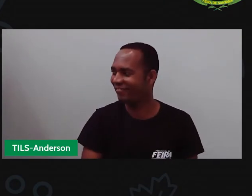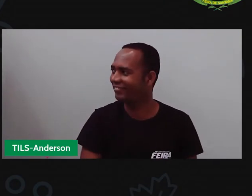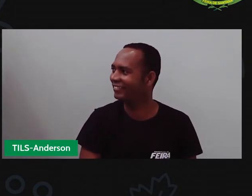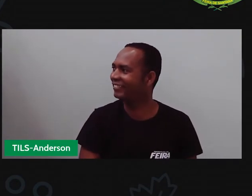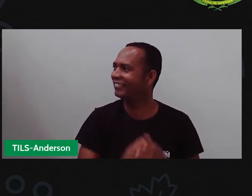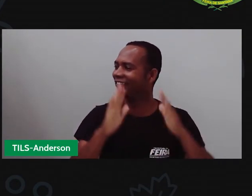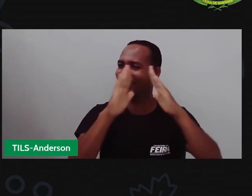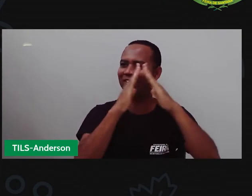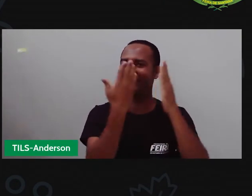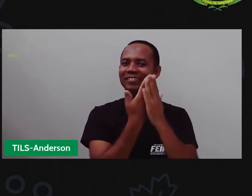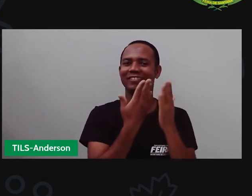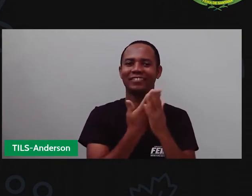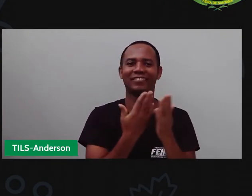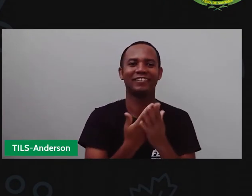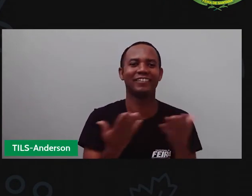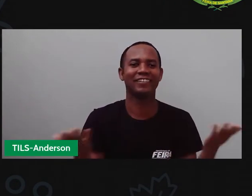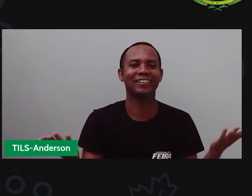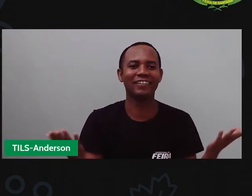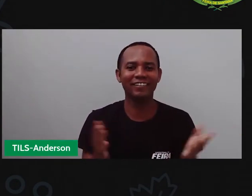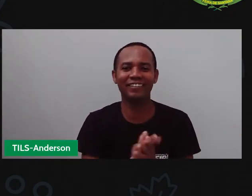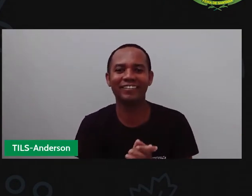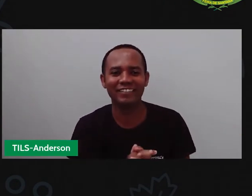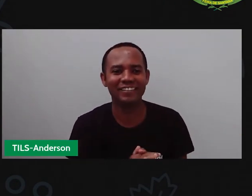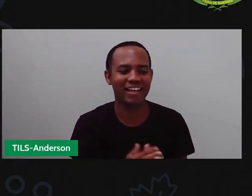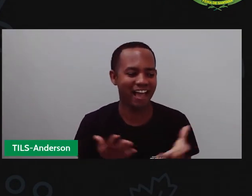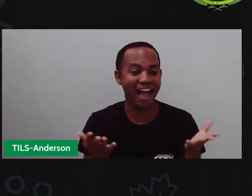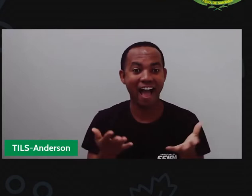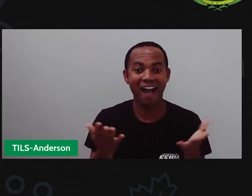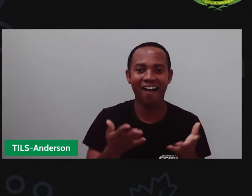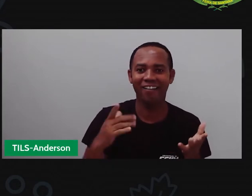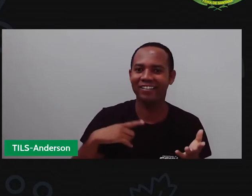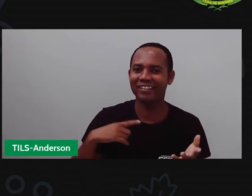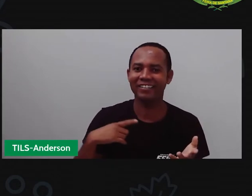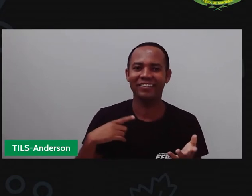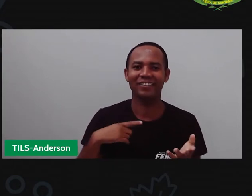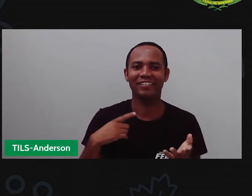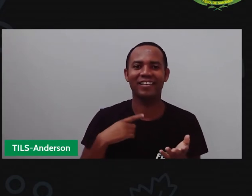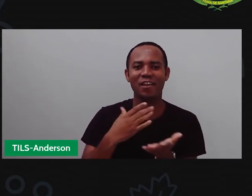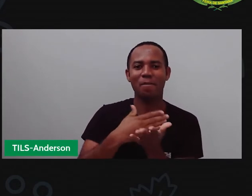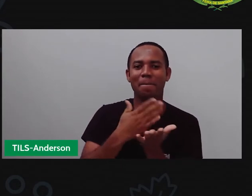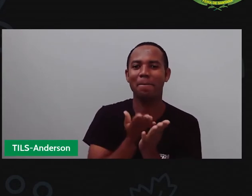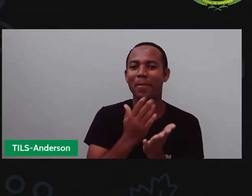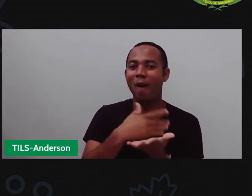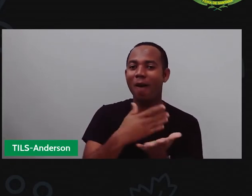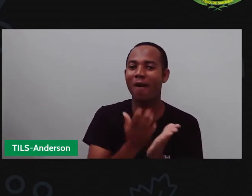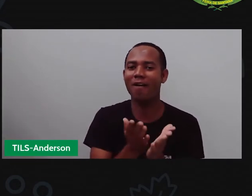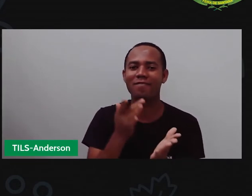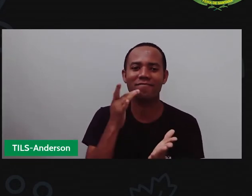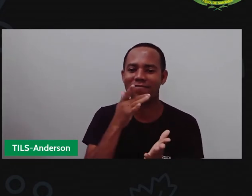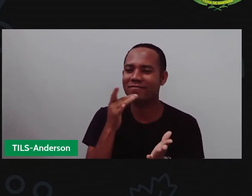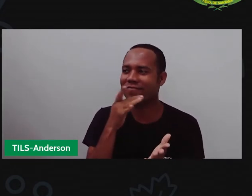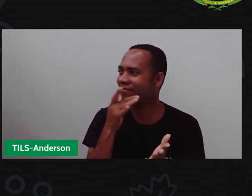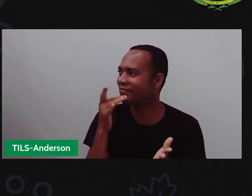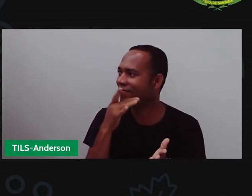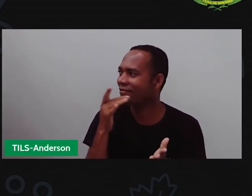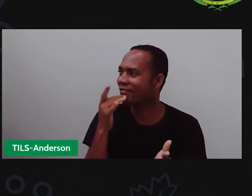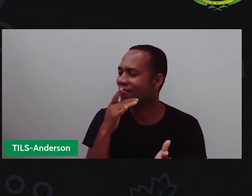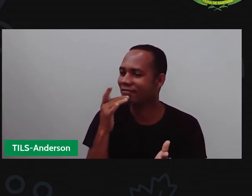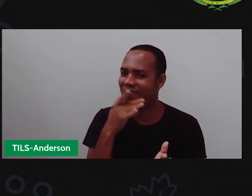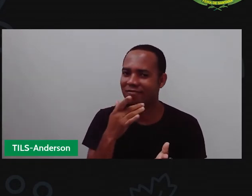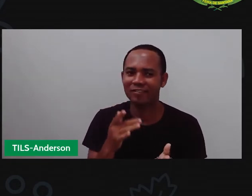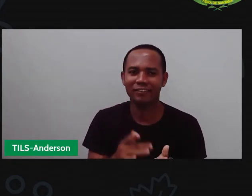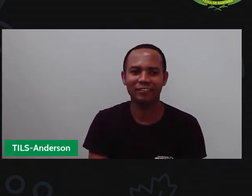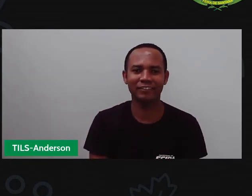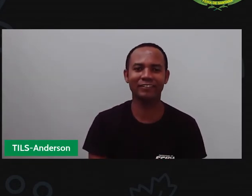Gente, ficou festa em tudo quanto é lugar dessa sala agora. E temos hoje a Anderson para comemorar. Não tínhamos vela, né?